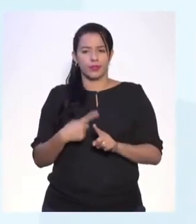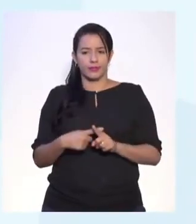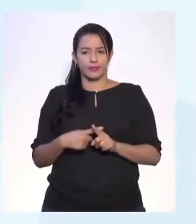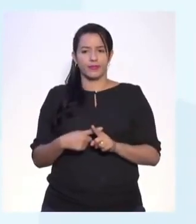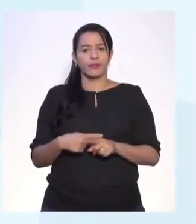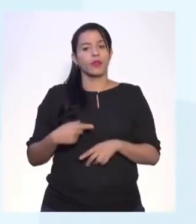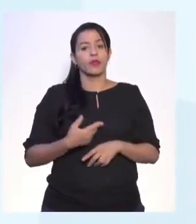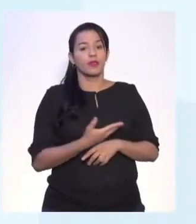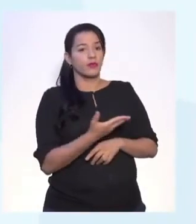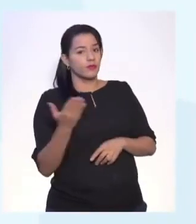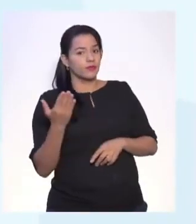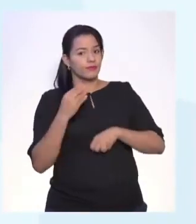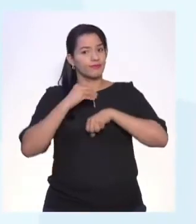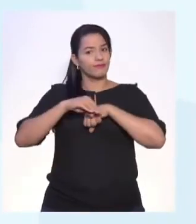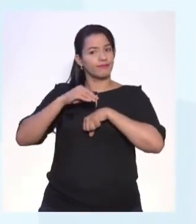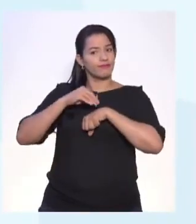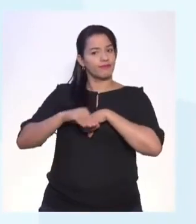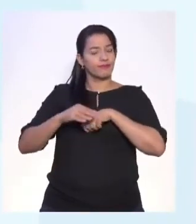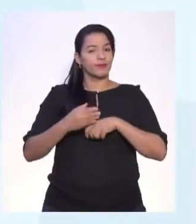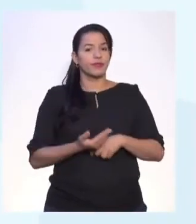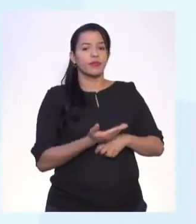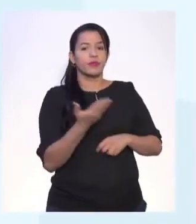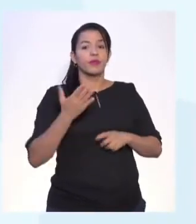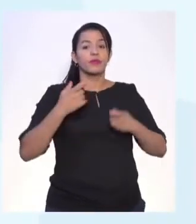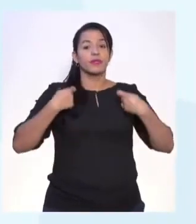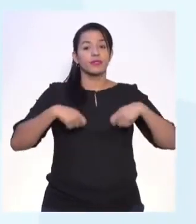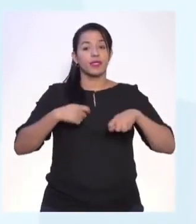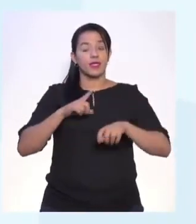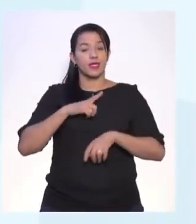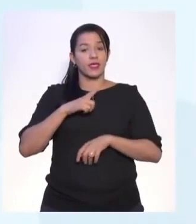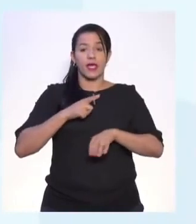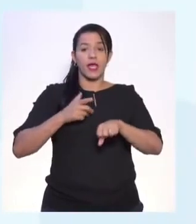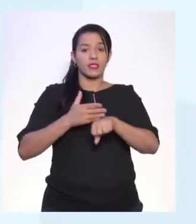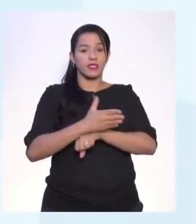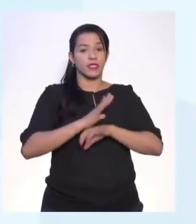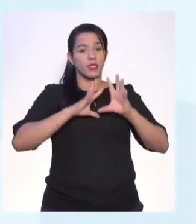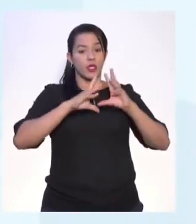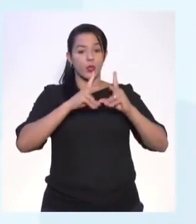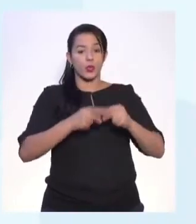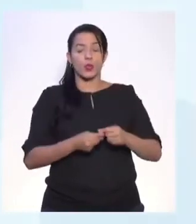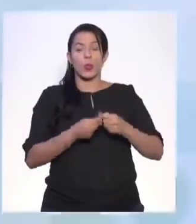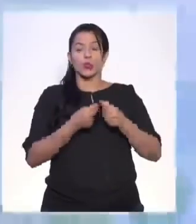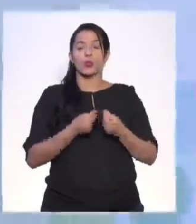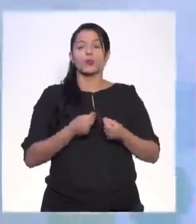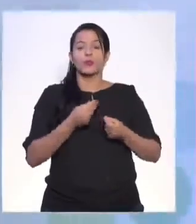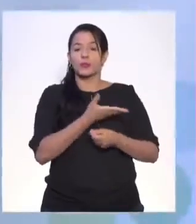vocês, não temos mais tempo, mas vocês têm acesso aí ao material para